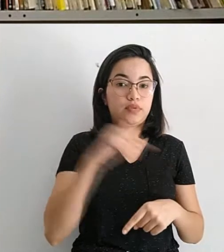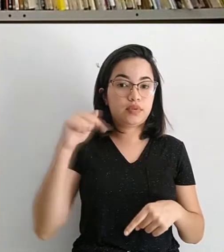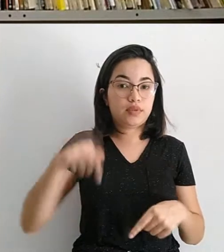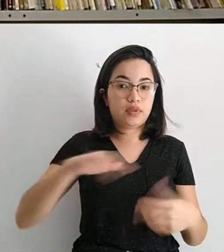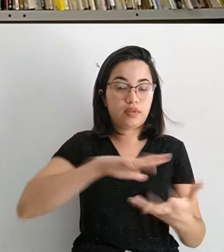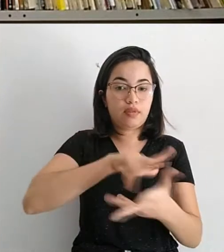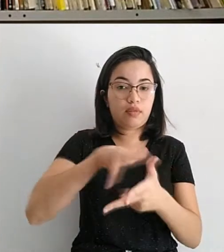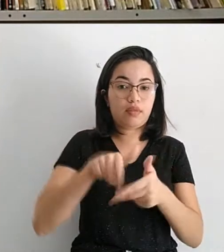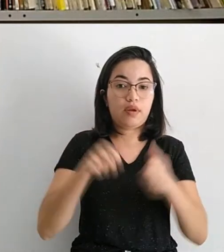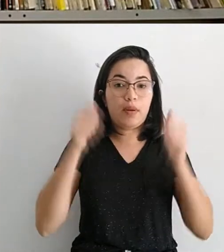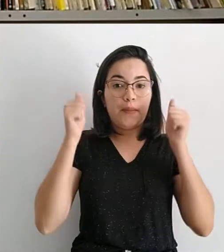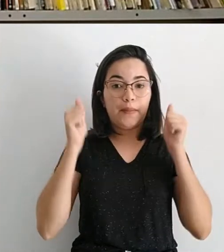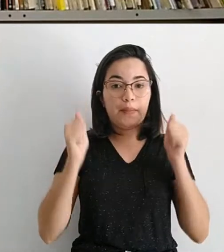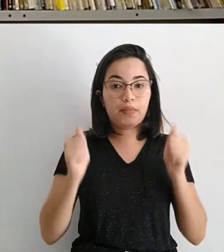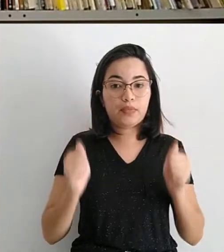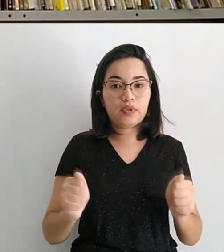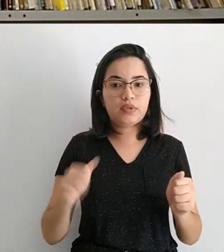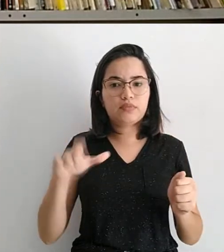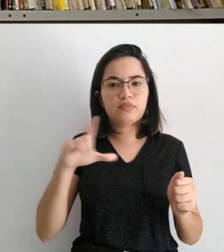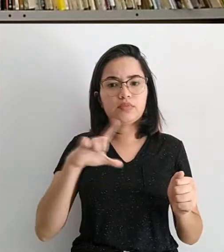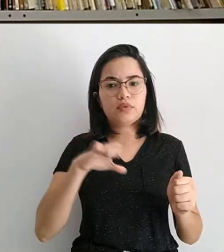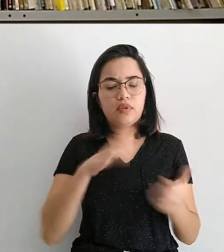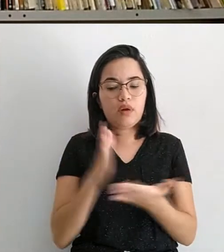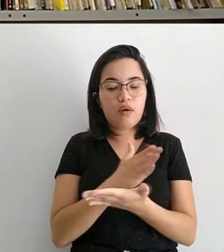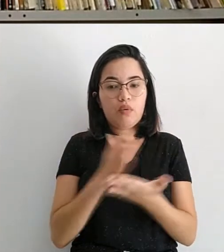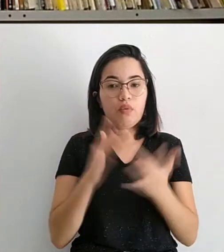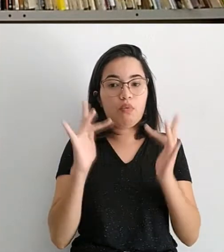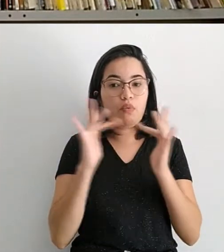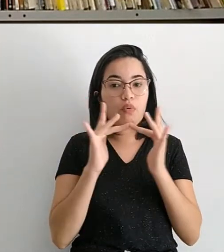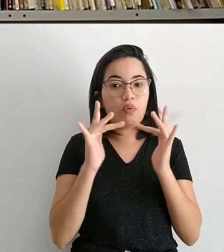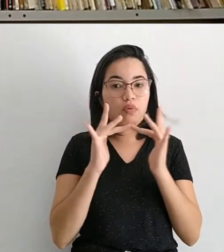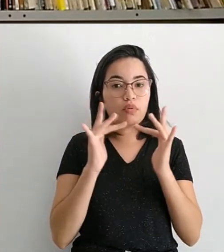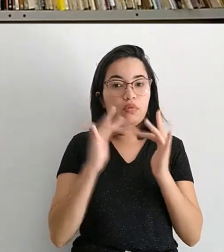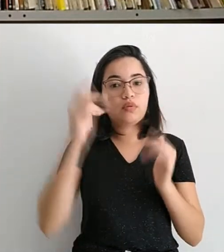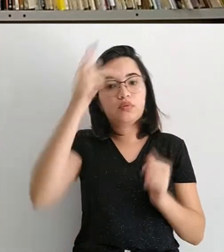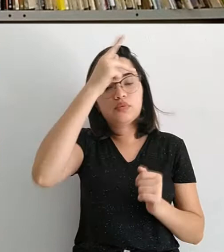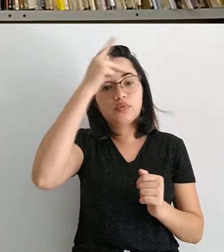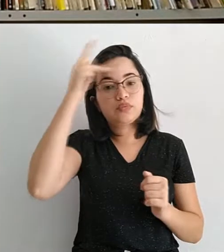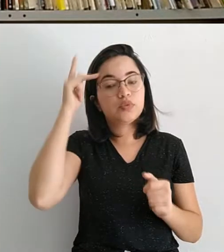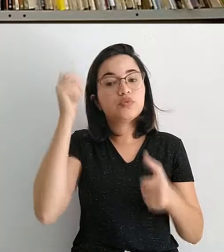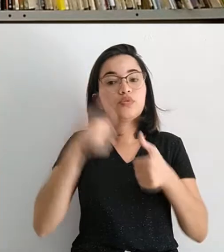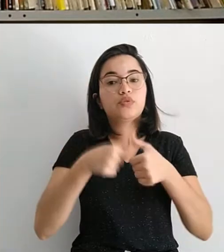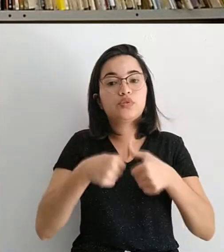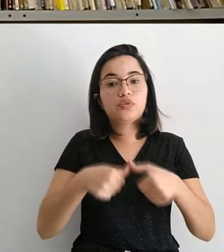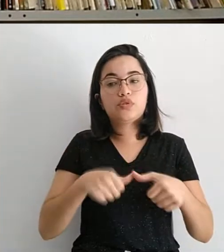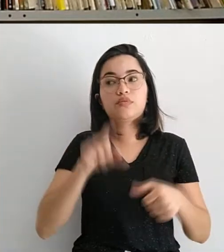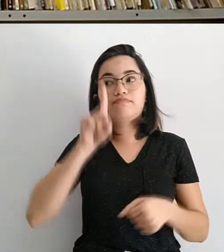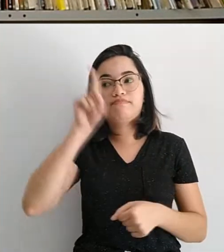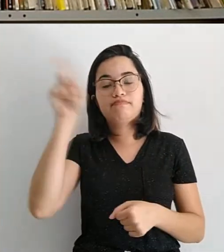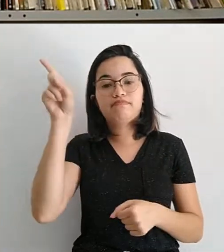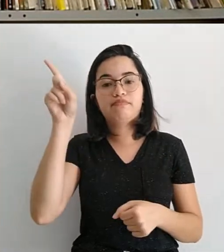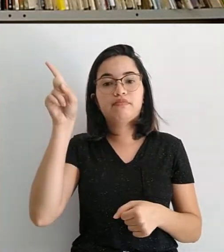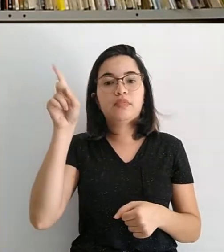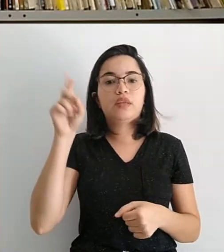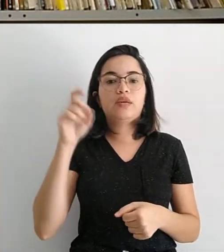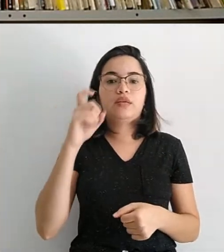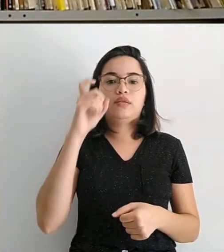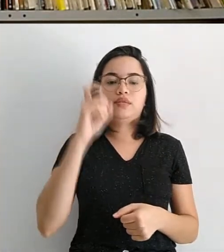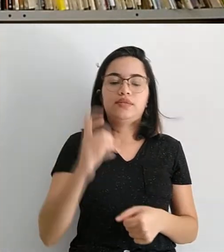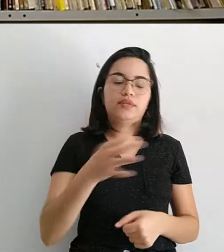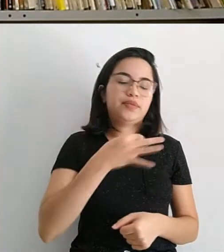Terra pudéssemos ter algum contato com as pessoas que estão lá, isso seria